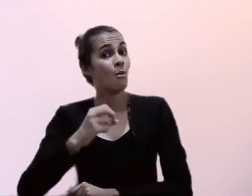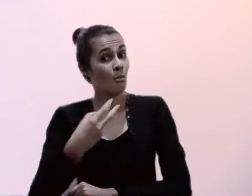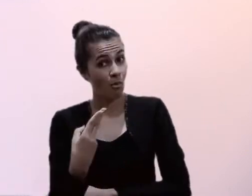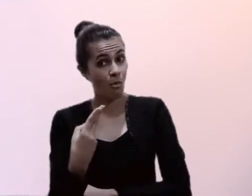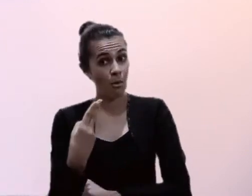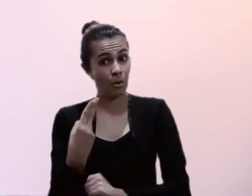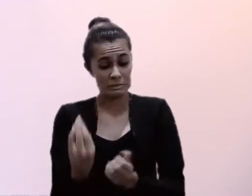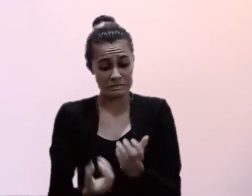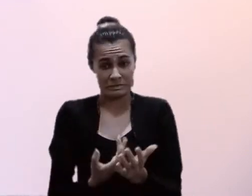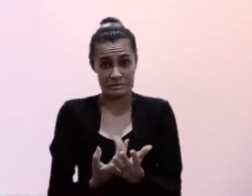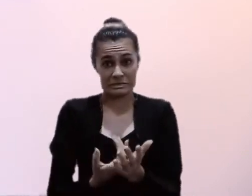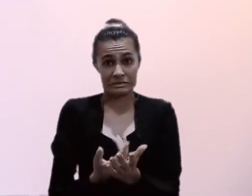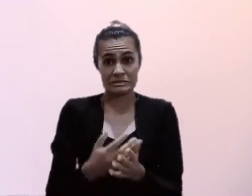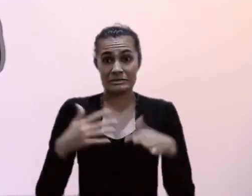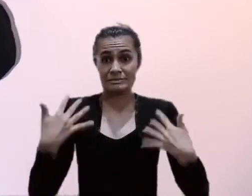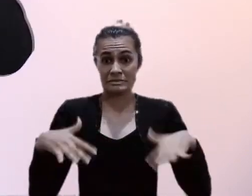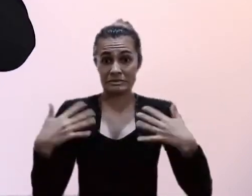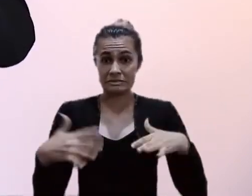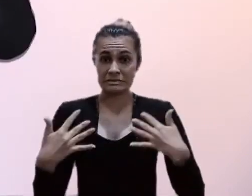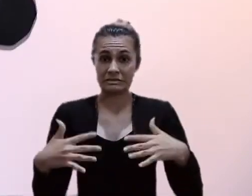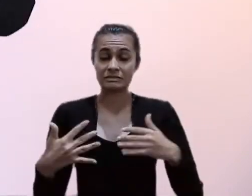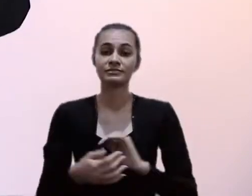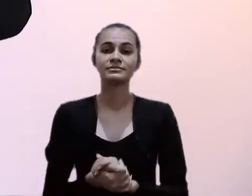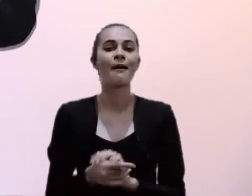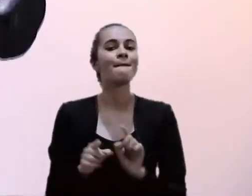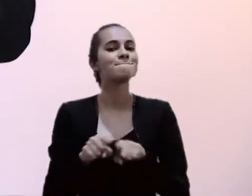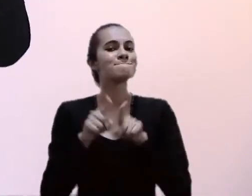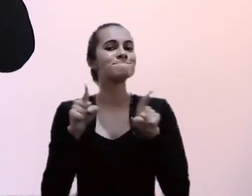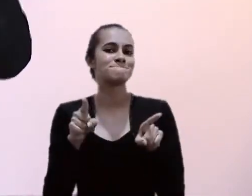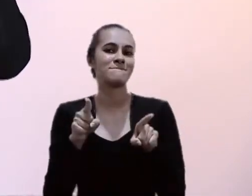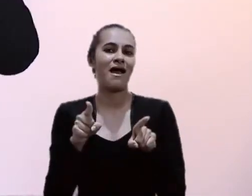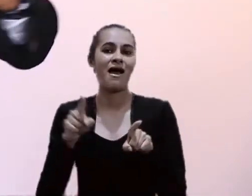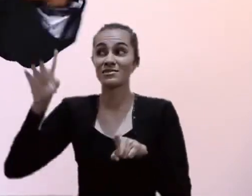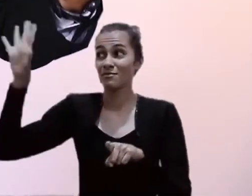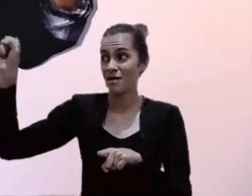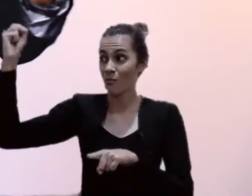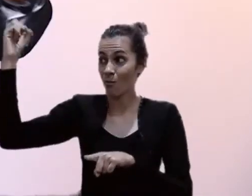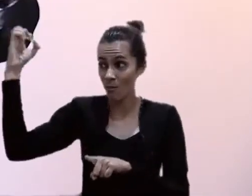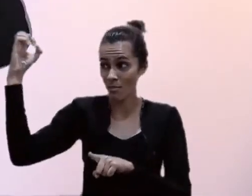se eu pego a minha luz e a coloco em um lugar que possa iluminar a